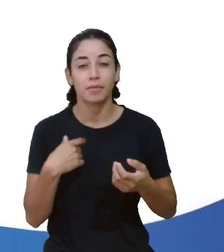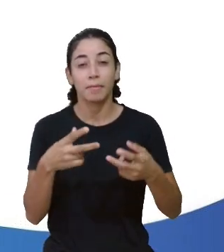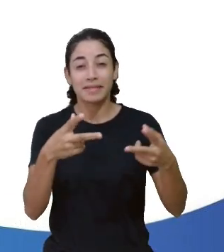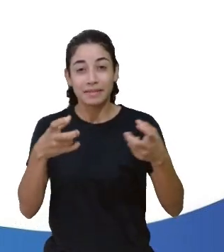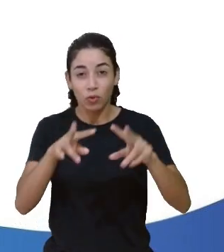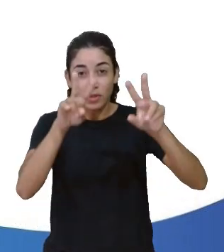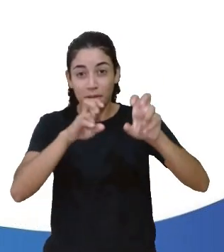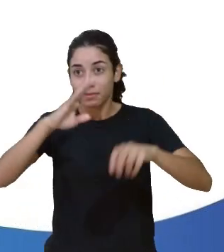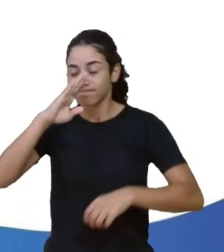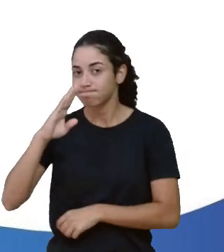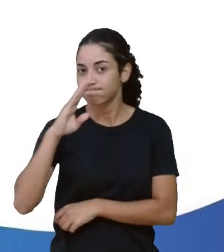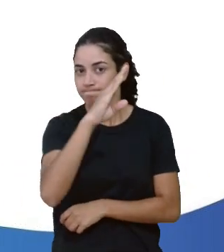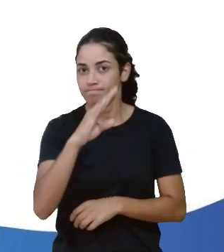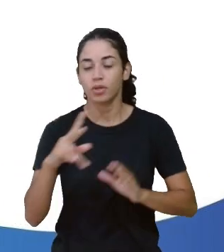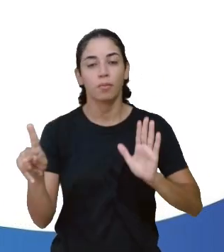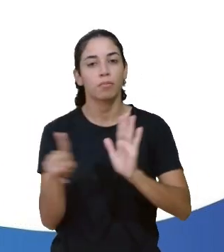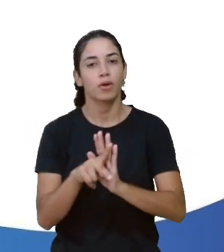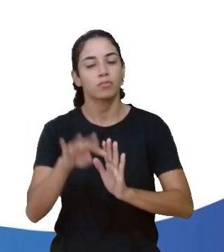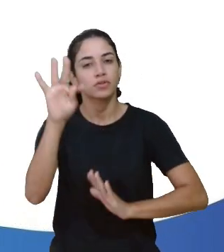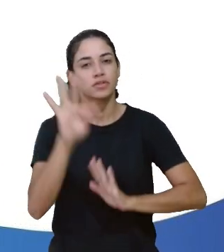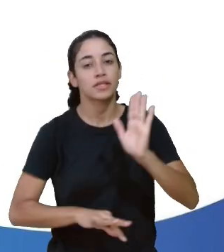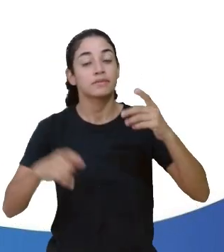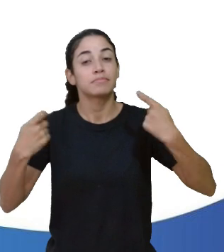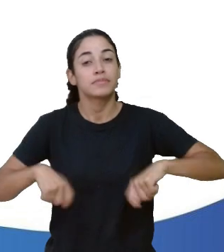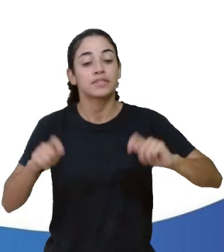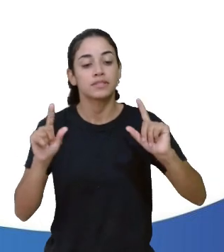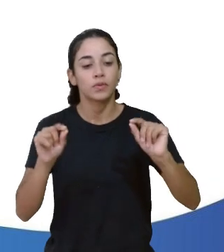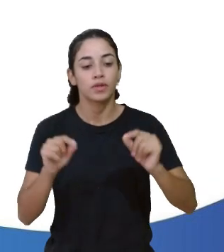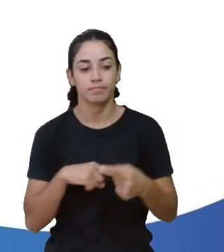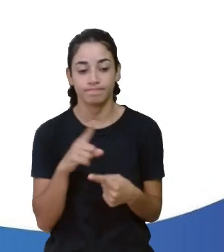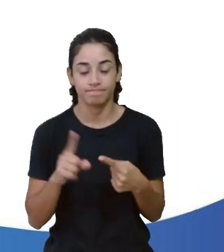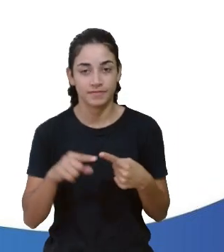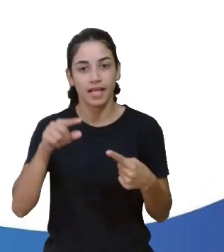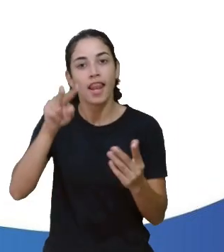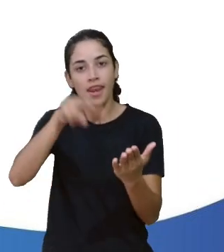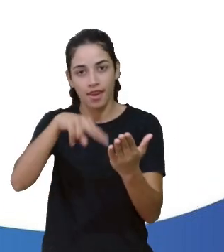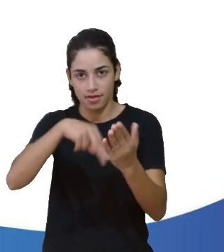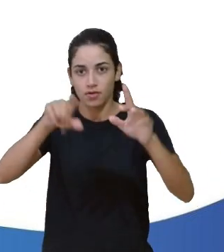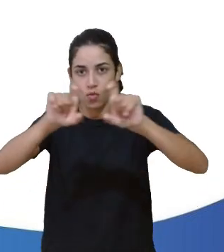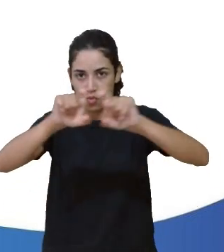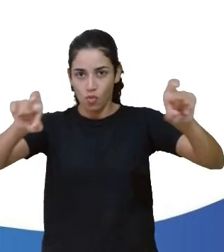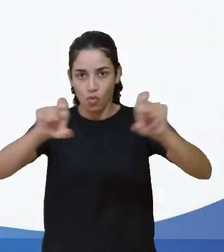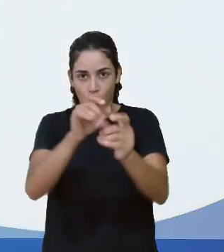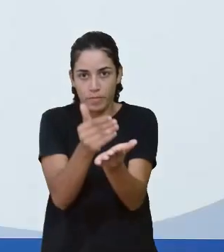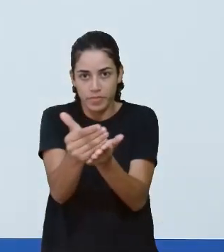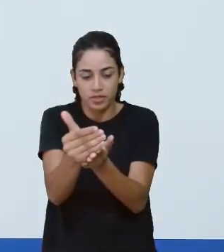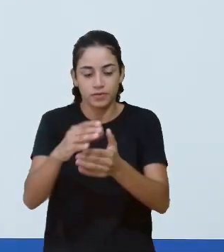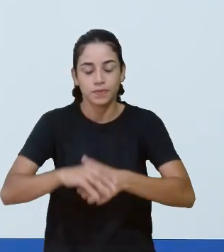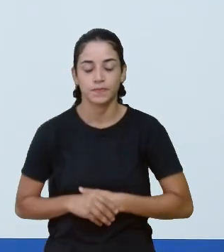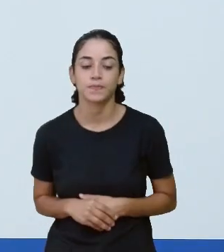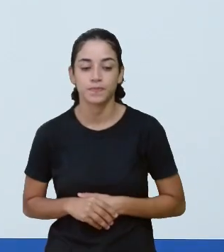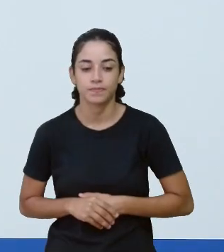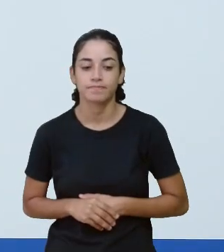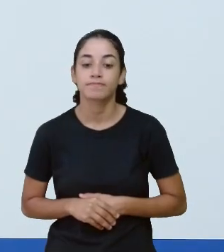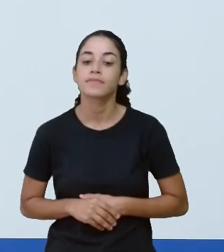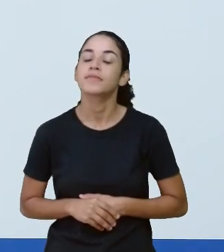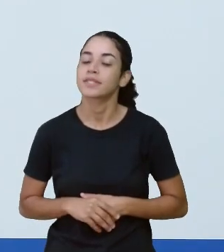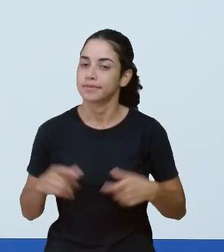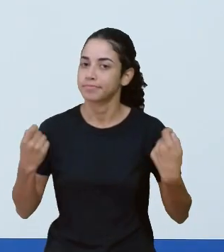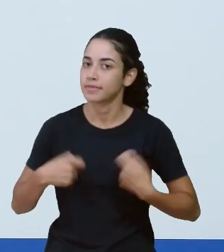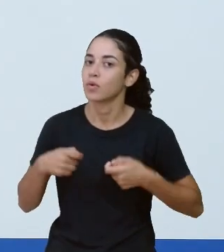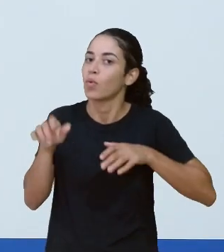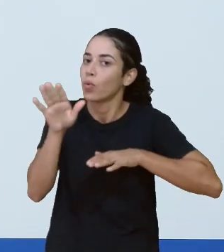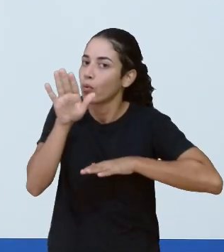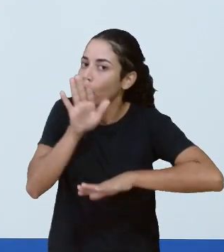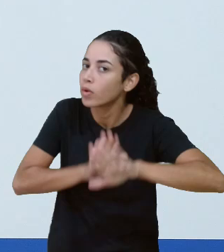central de um texto, é necessário, primeiro, ler o enunciado. Vocês têm que ter muito